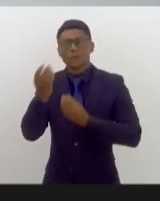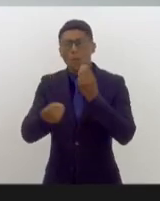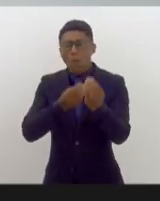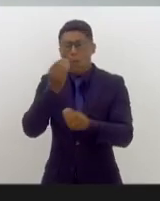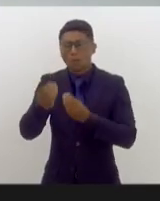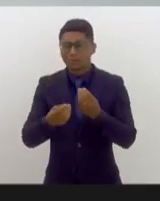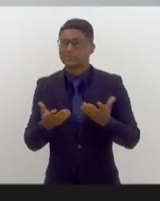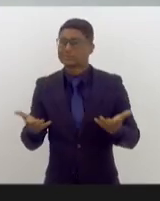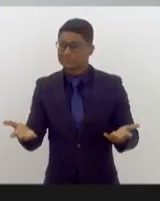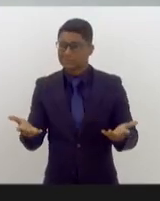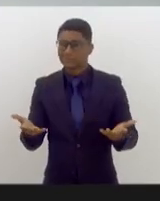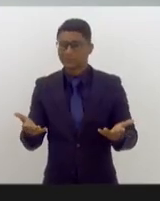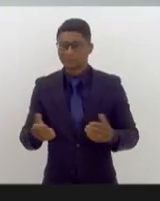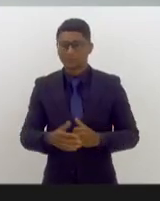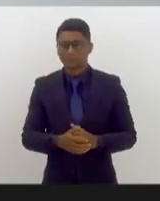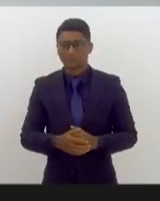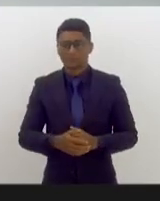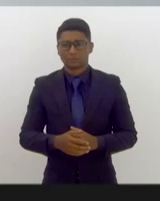delas,